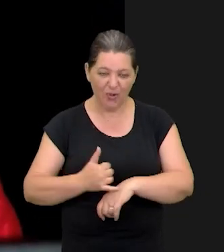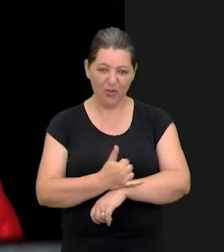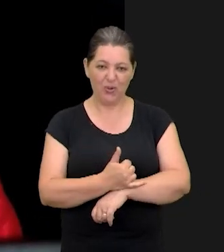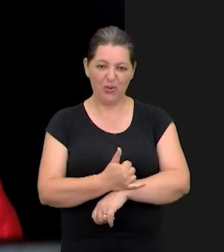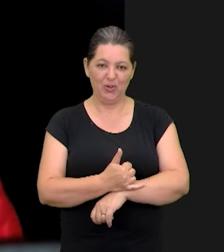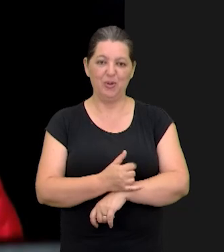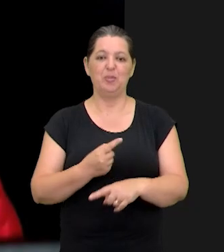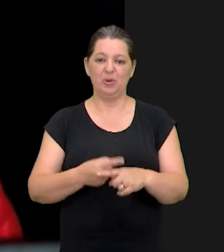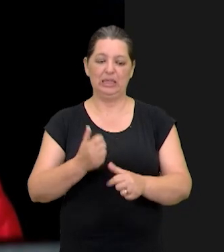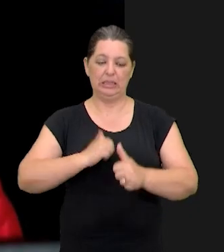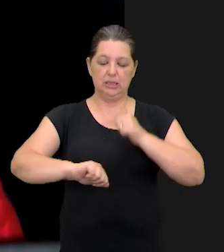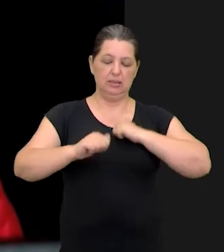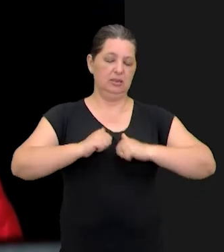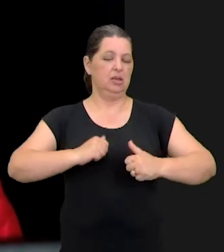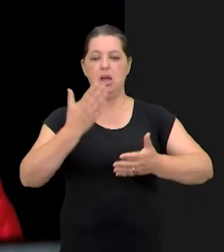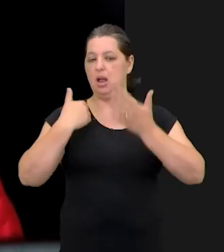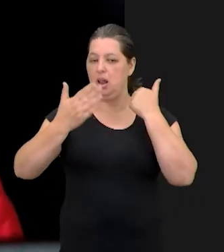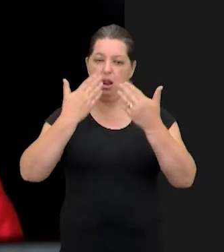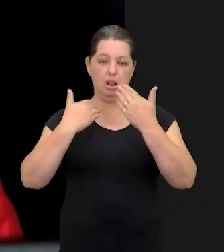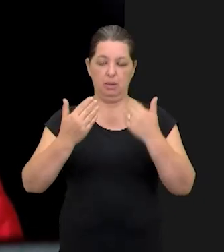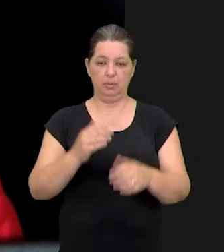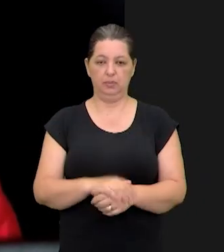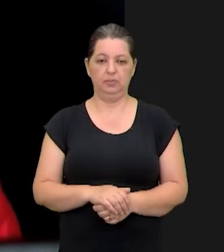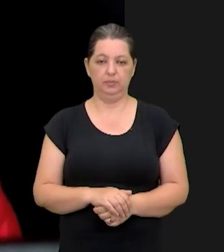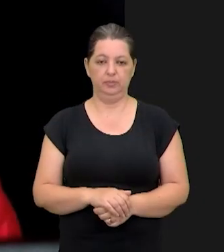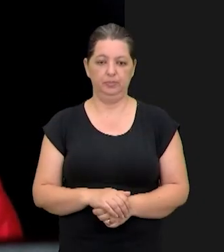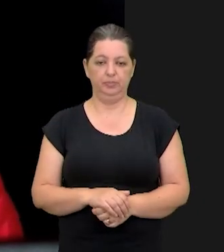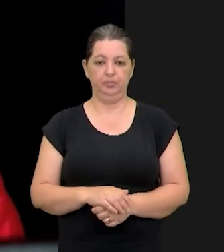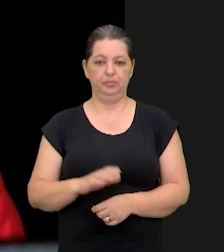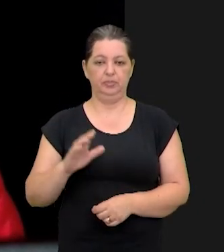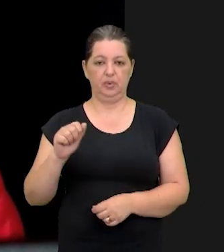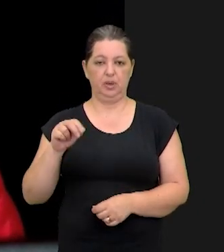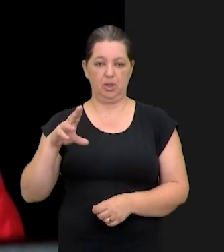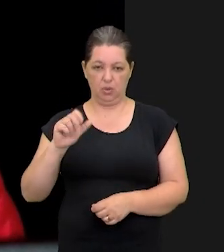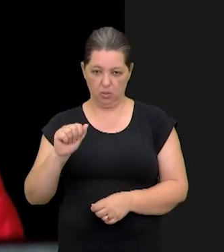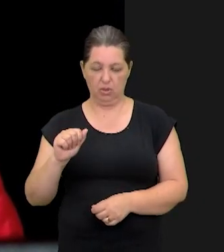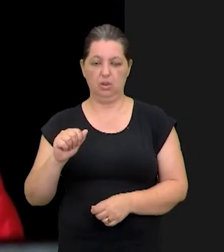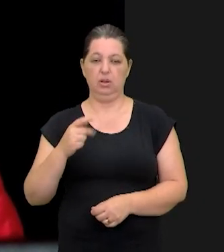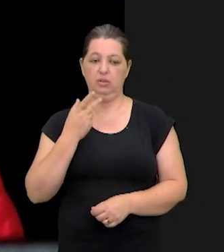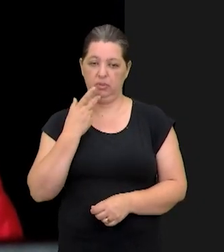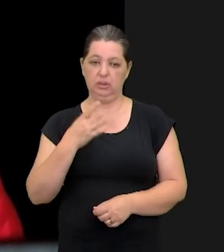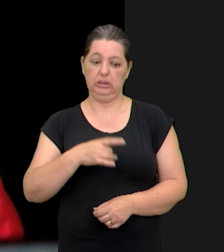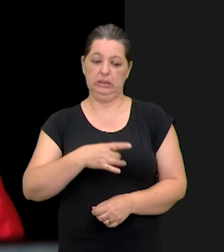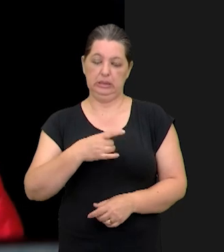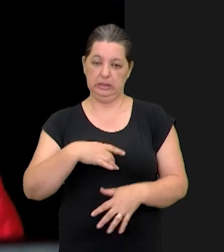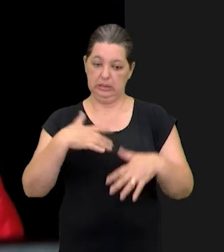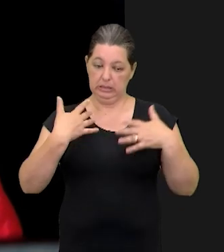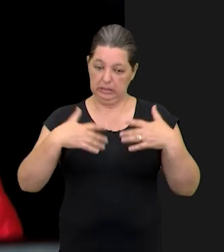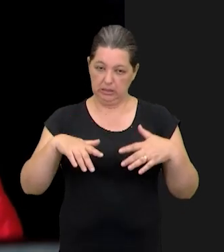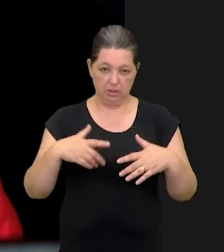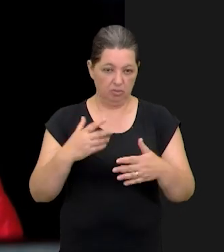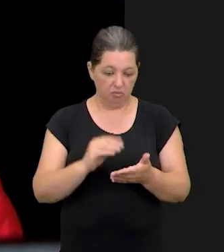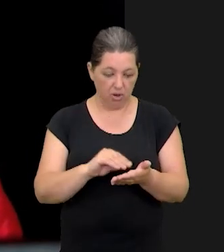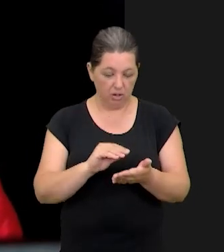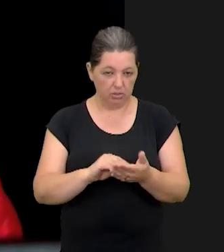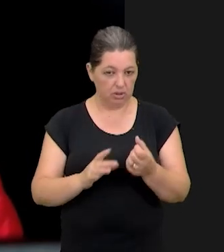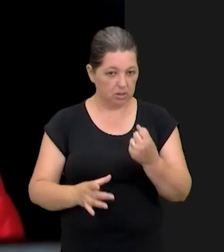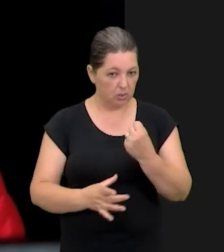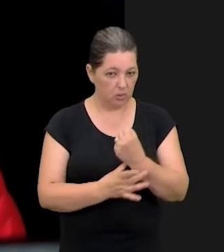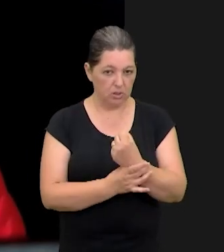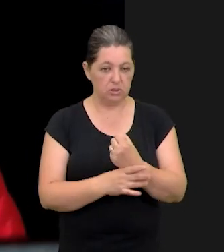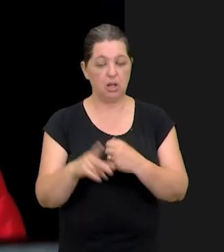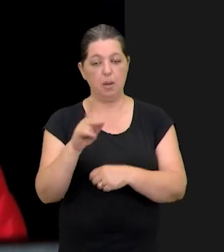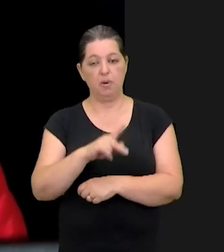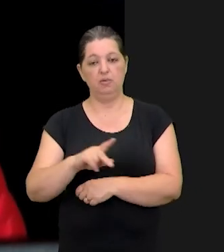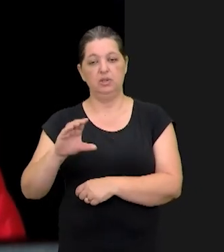mais ansioso. O Cauã falou que ficou com muito medo, inseguro, né? A